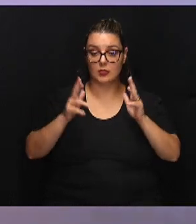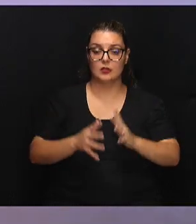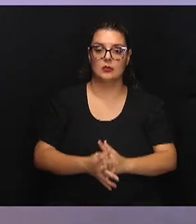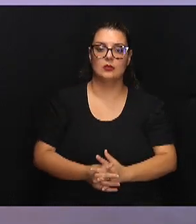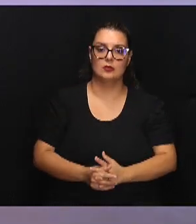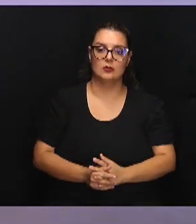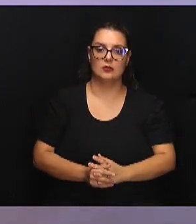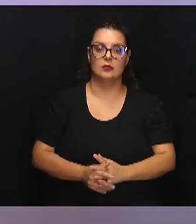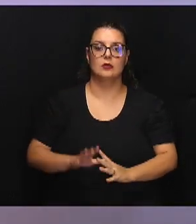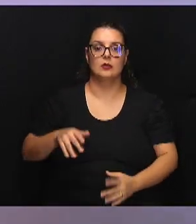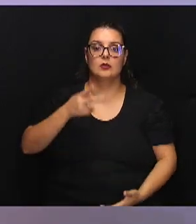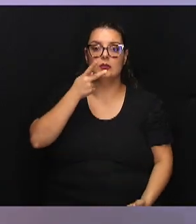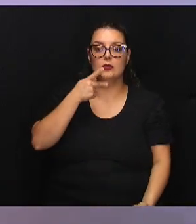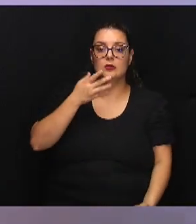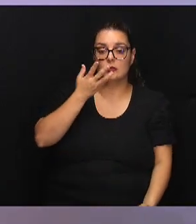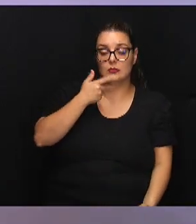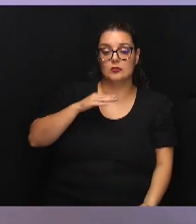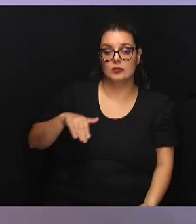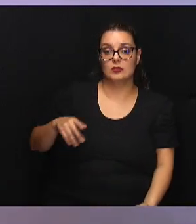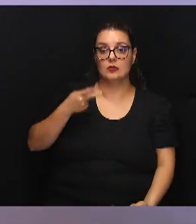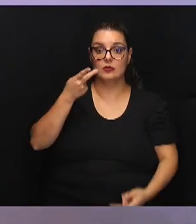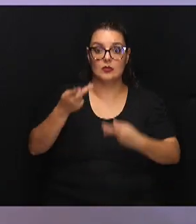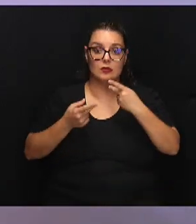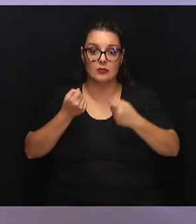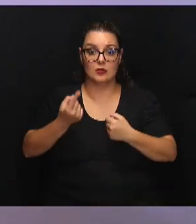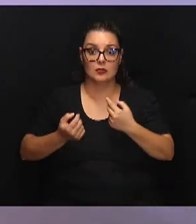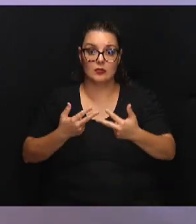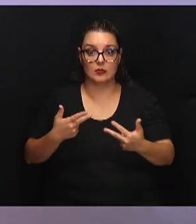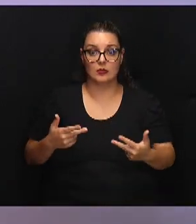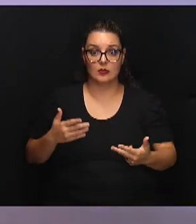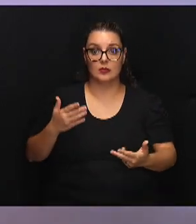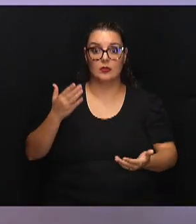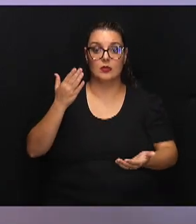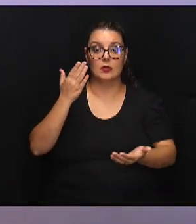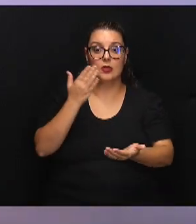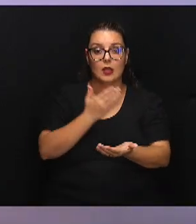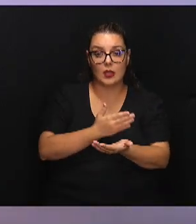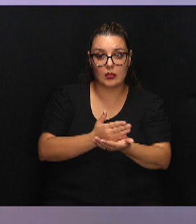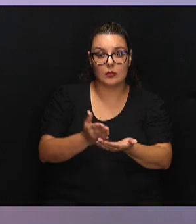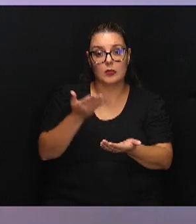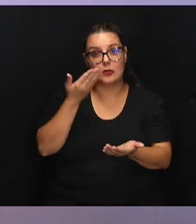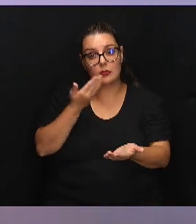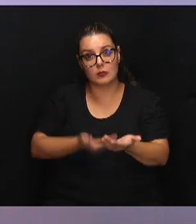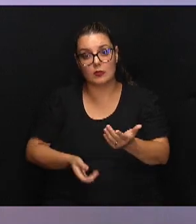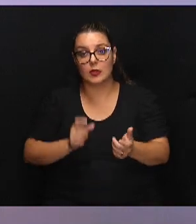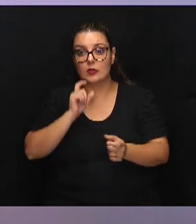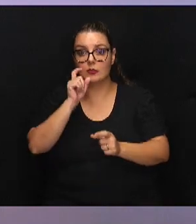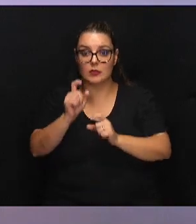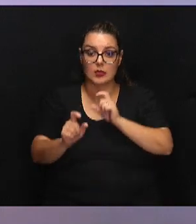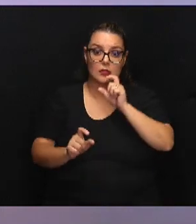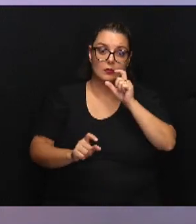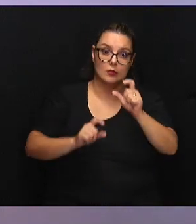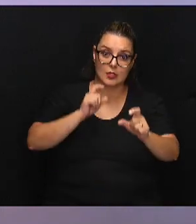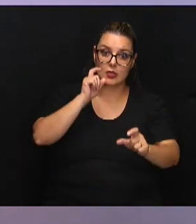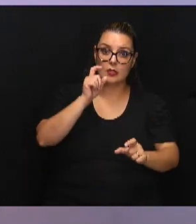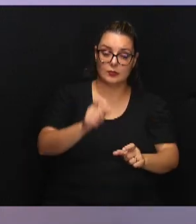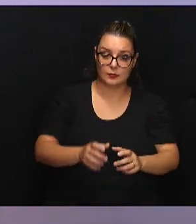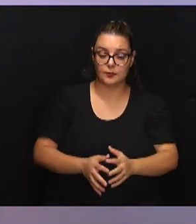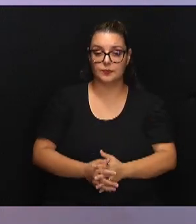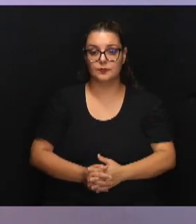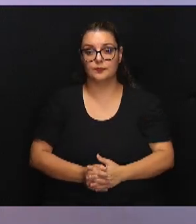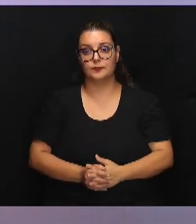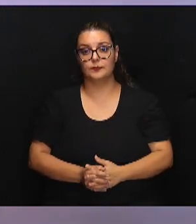Quando a criança já falava algumas coisas e ela começa a perder palavras, né? Perder